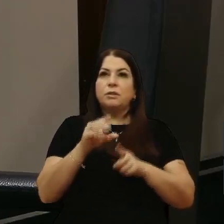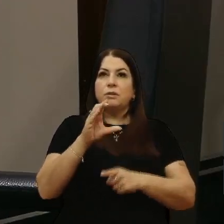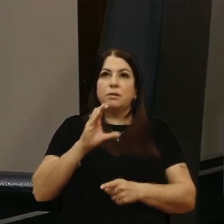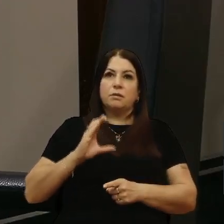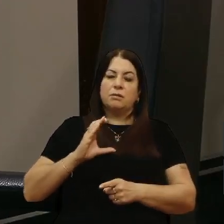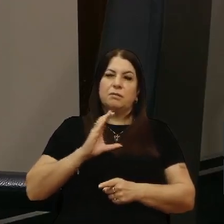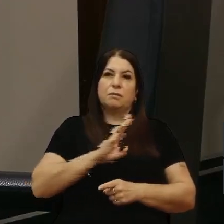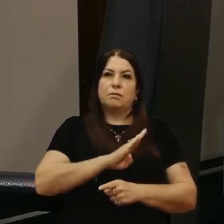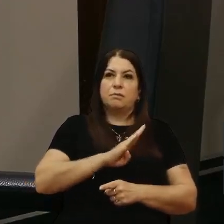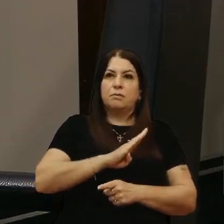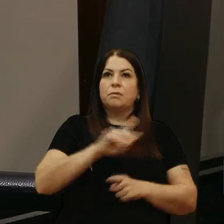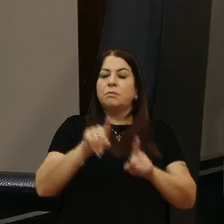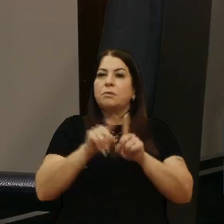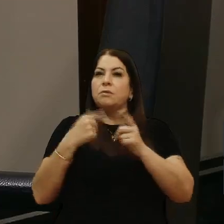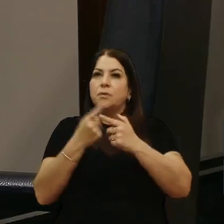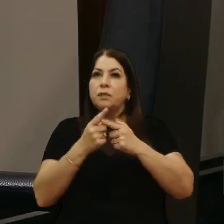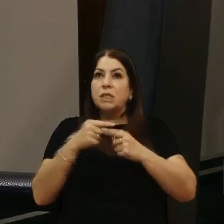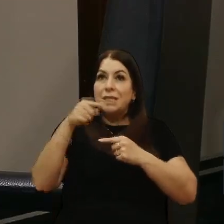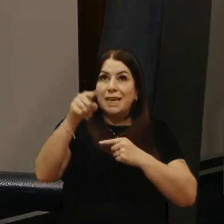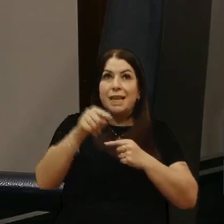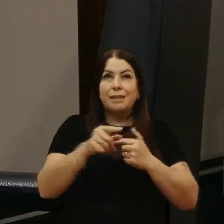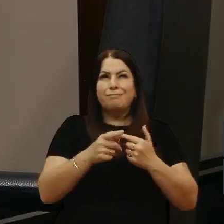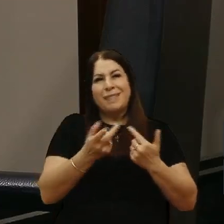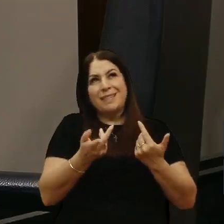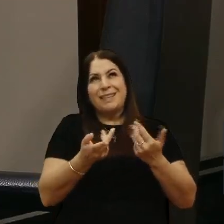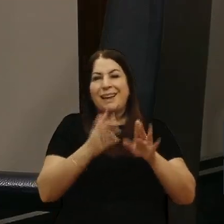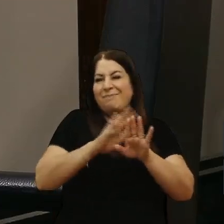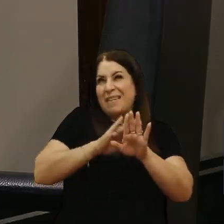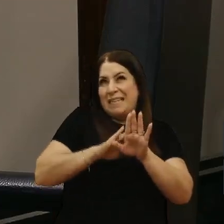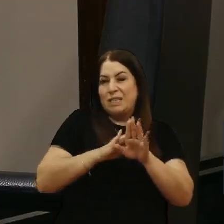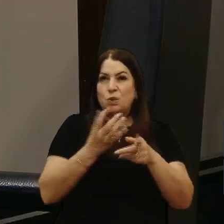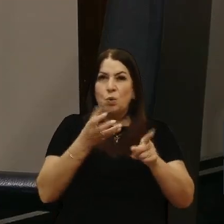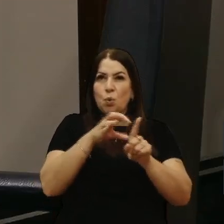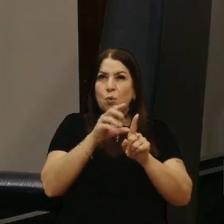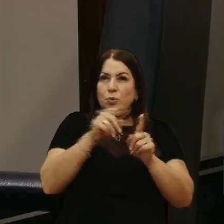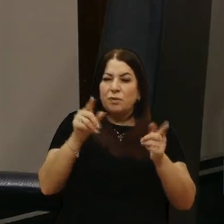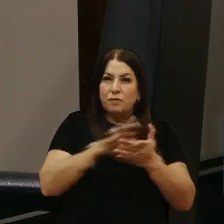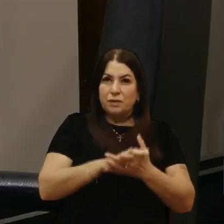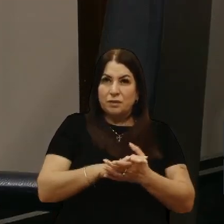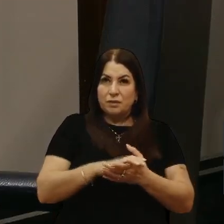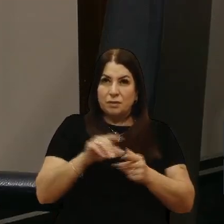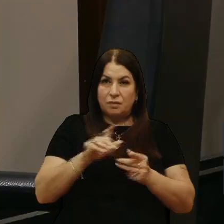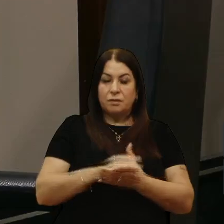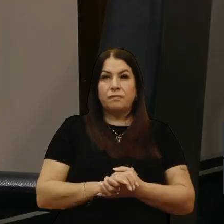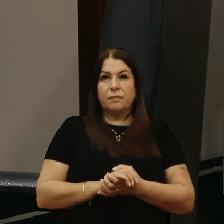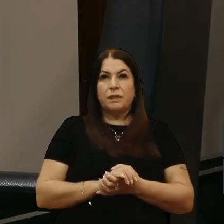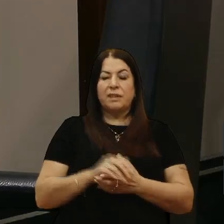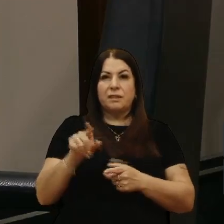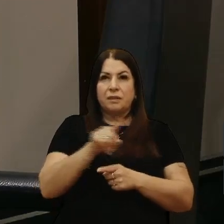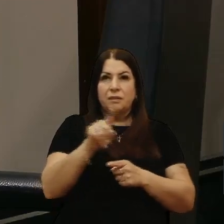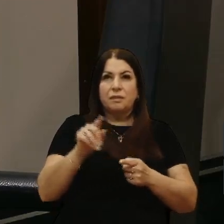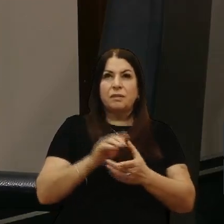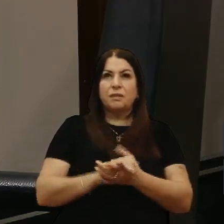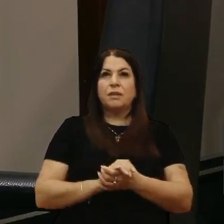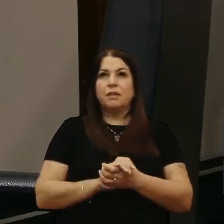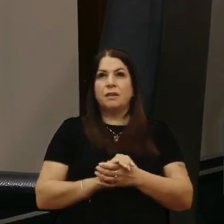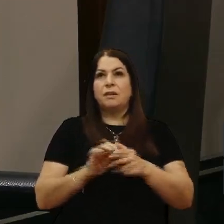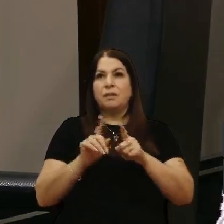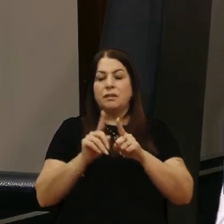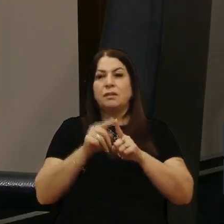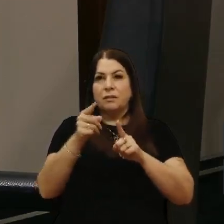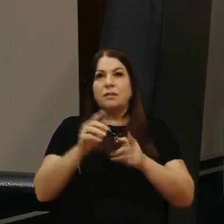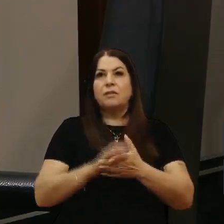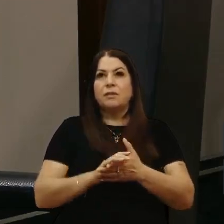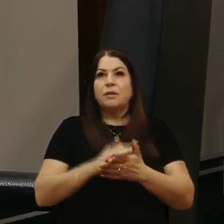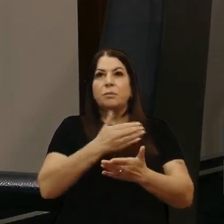a outra vez, se a gente vai até lá, seria hipocrisia a gente ir contra o que é feito aqui, né? Então, nessa parte aí, eu acredito que tem que elogiar os pontos bons